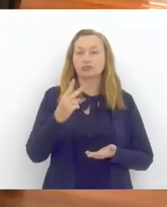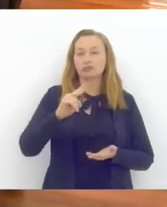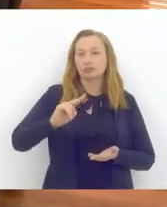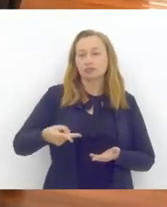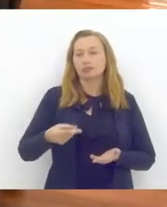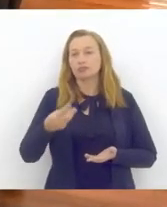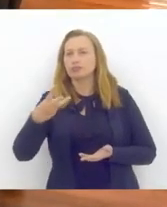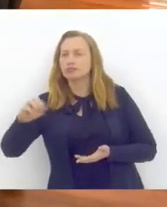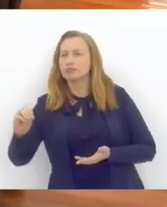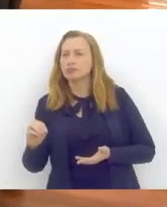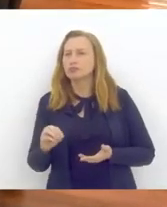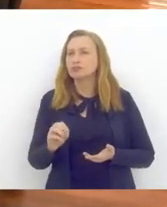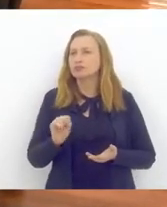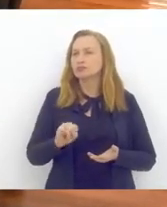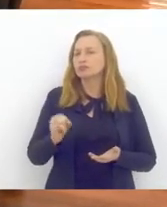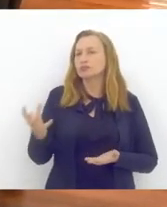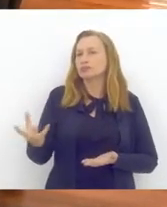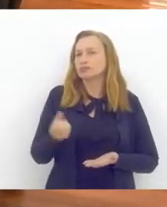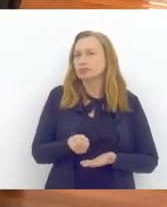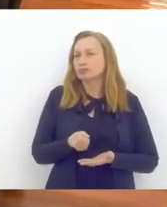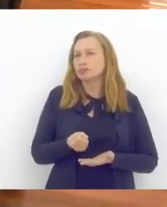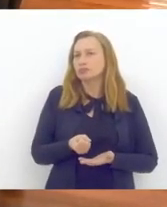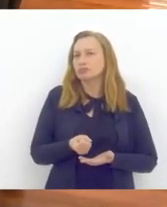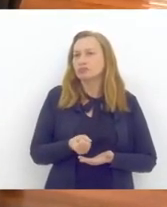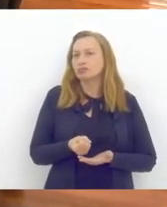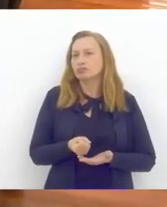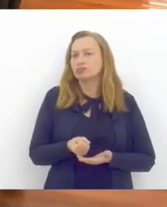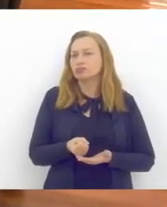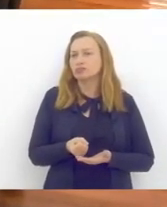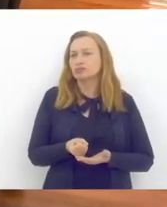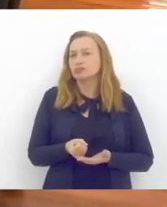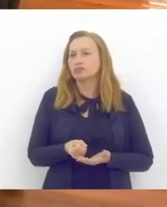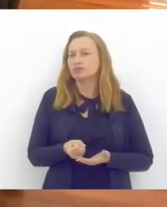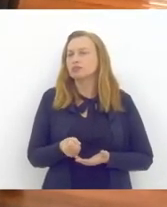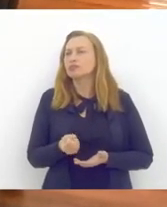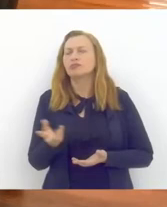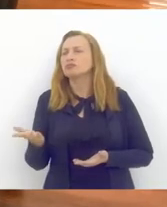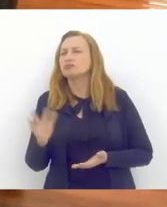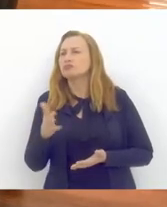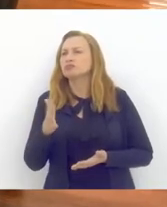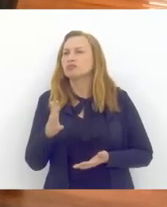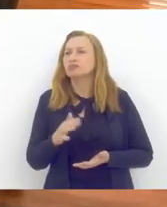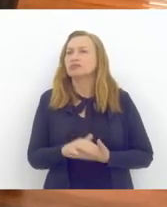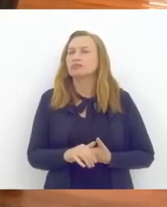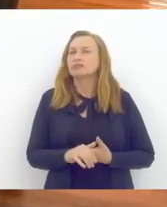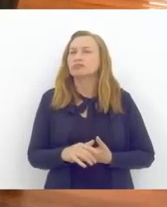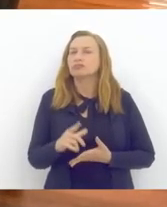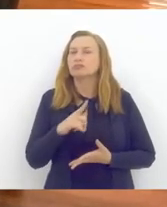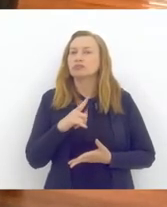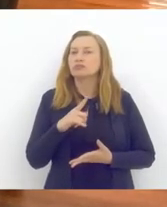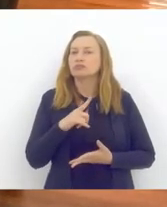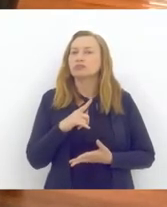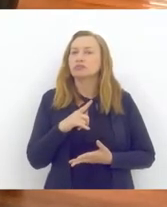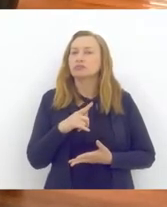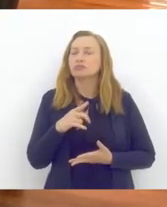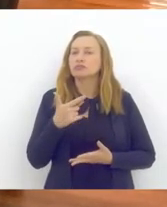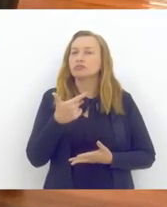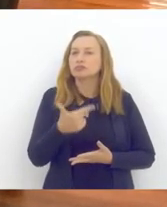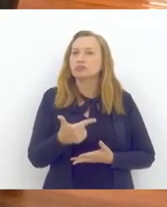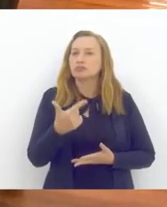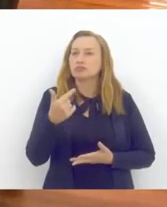Numa projeção, se eu estivesse recebendo aquilo a que o Rio de Janeiro faz jus, seria quanto, aproximadamente? Nós teríamos cerca de